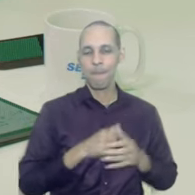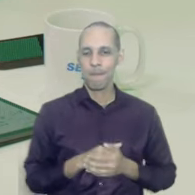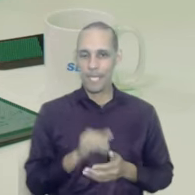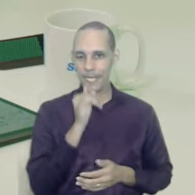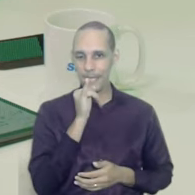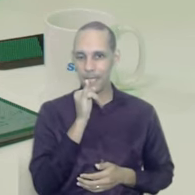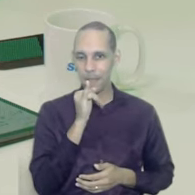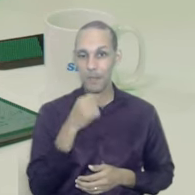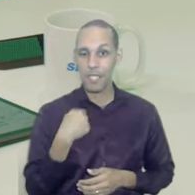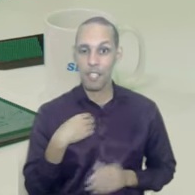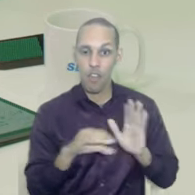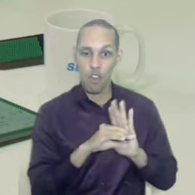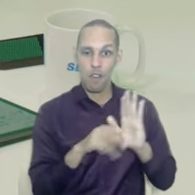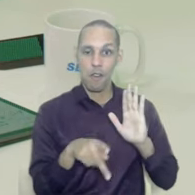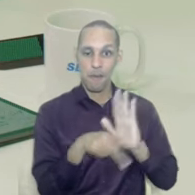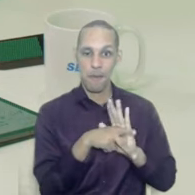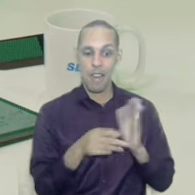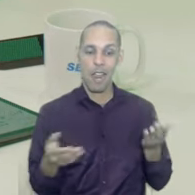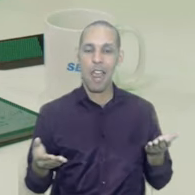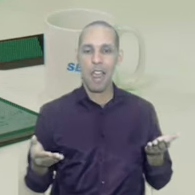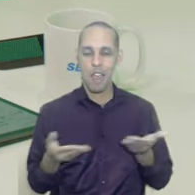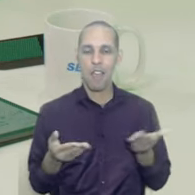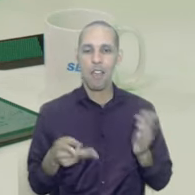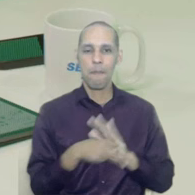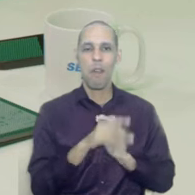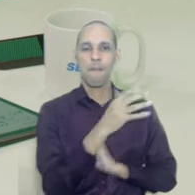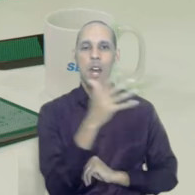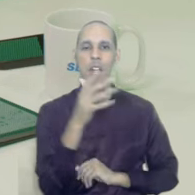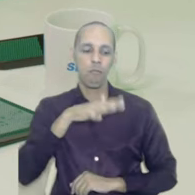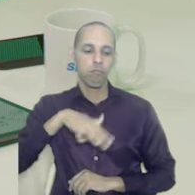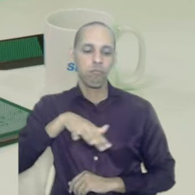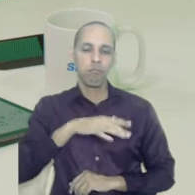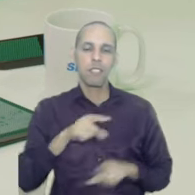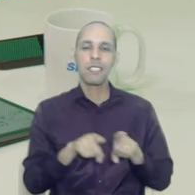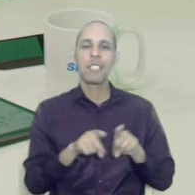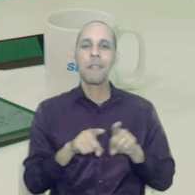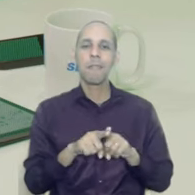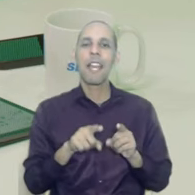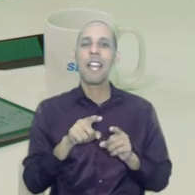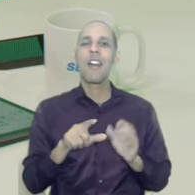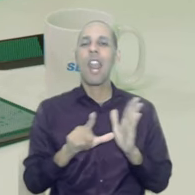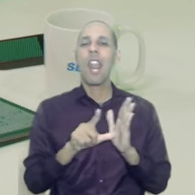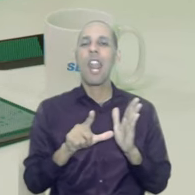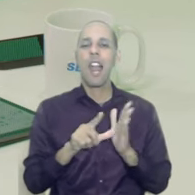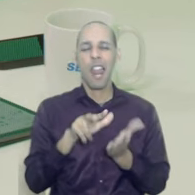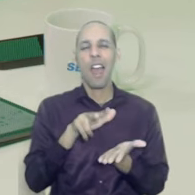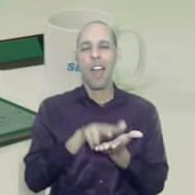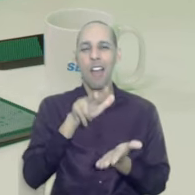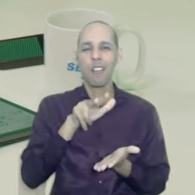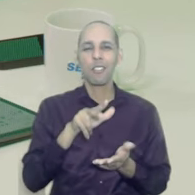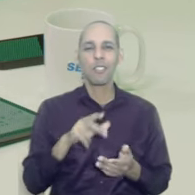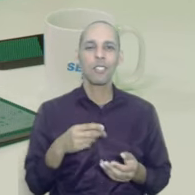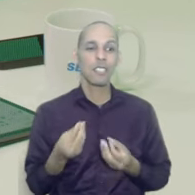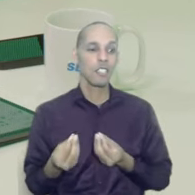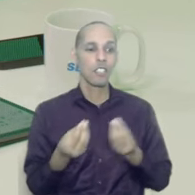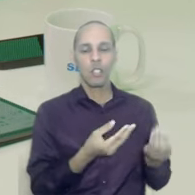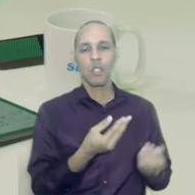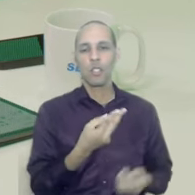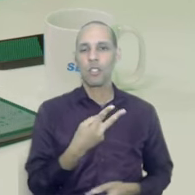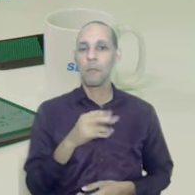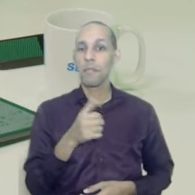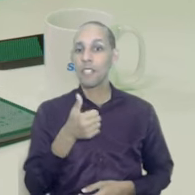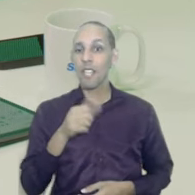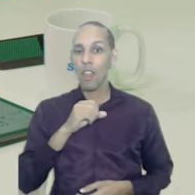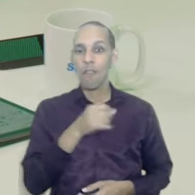compliance Ambiental de agora e dou o laudo por imagem de satélite desde 31/12 de19 para cá